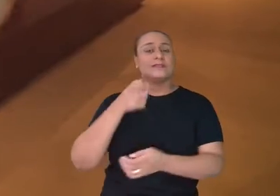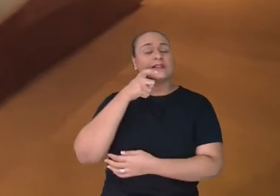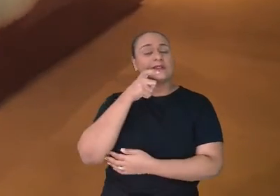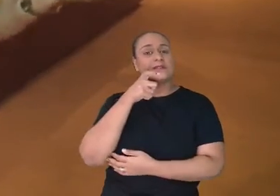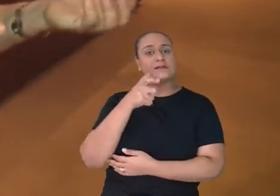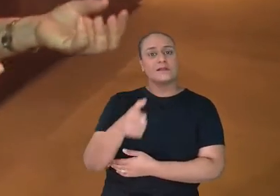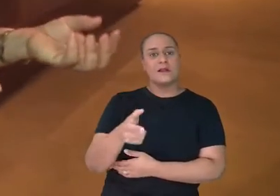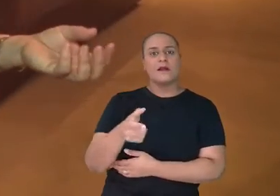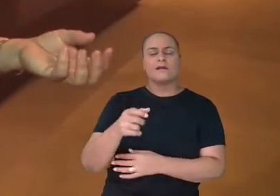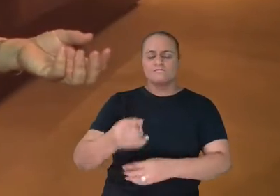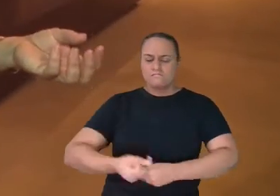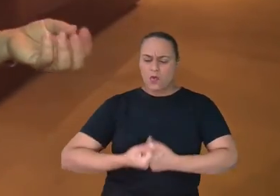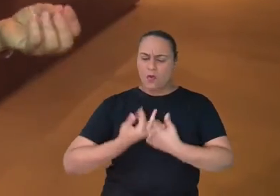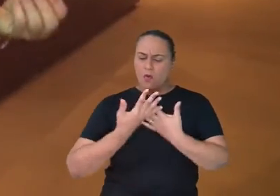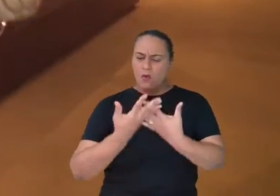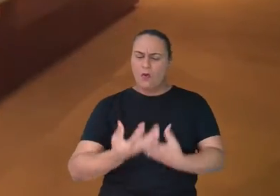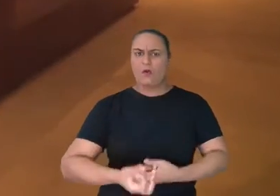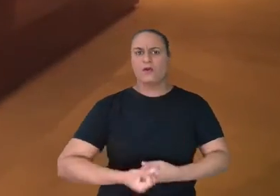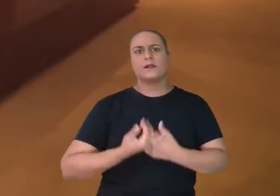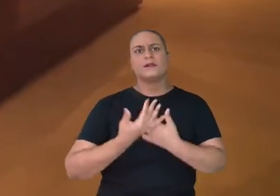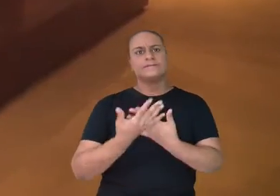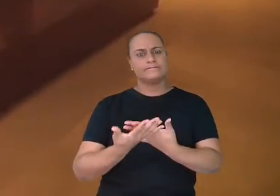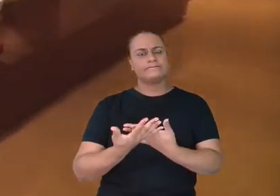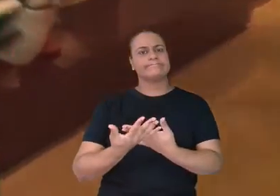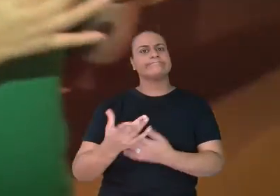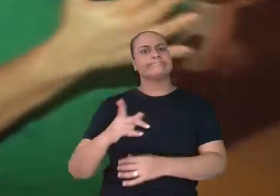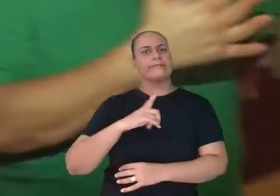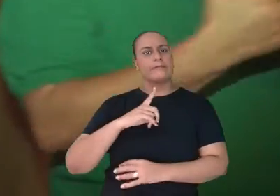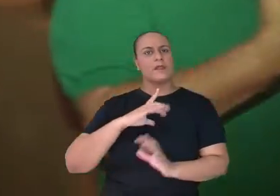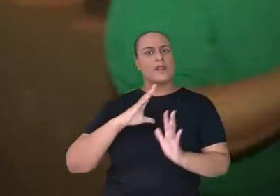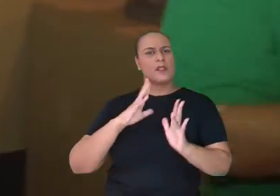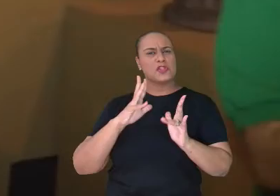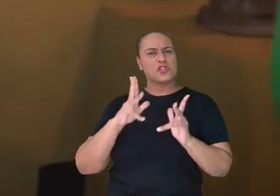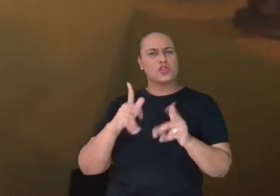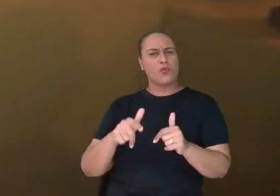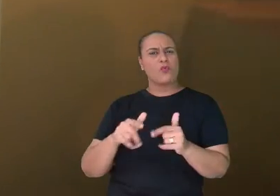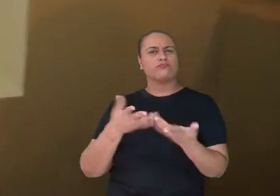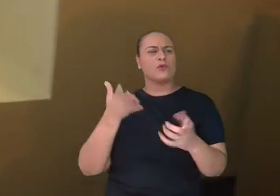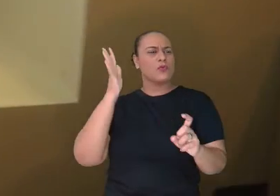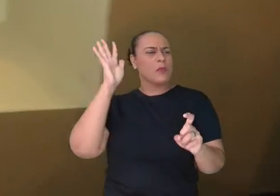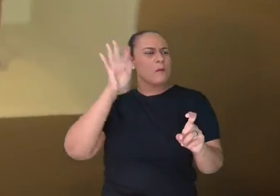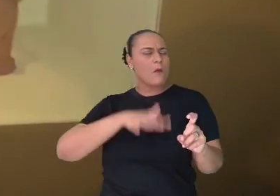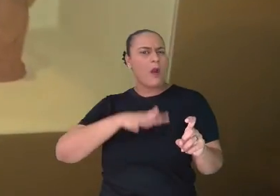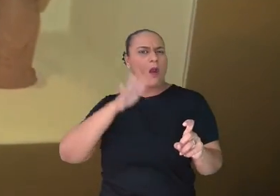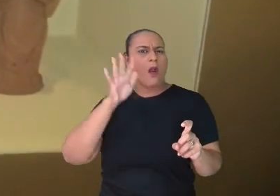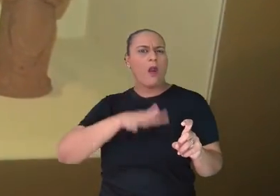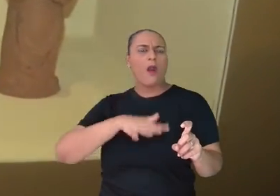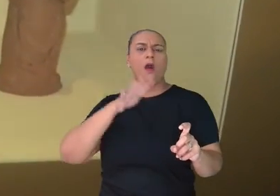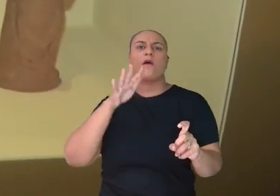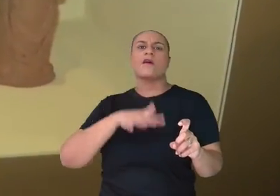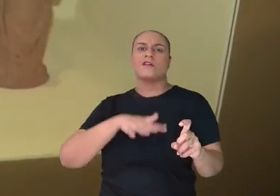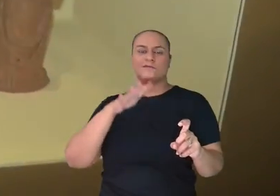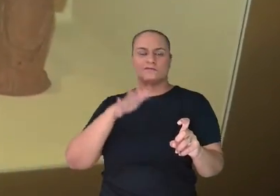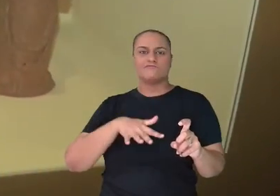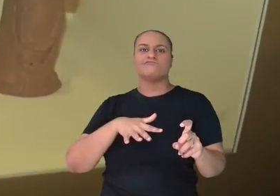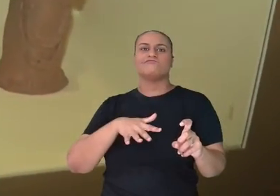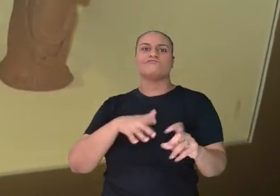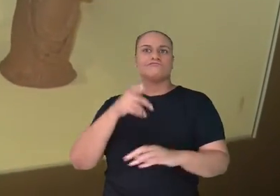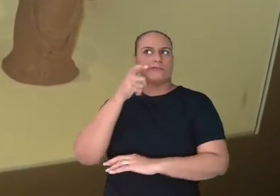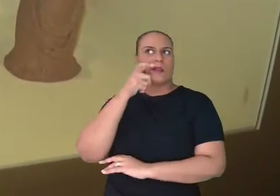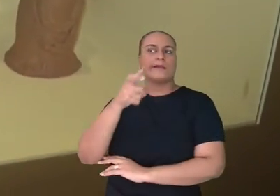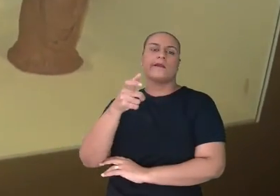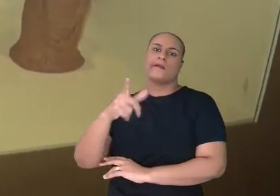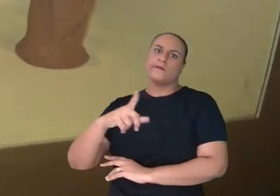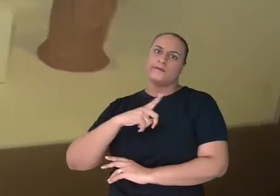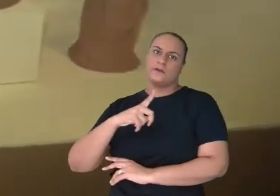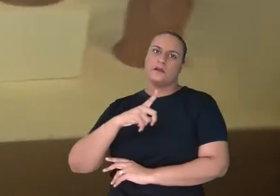interessantes poeticamente, né? Tem toda essa coisa da mitologia, e que eu acho que há interesse, houve